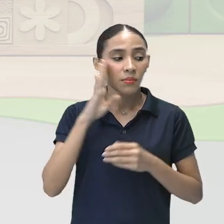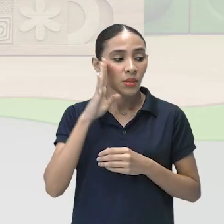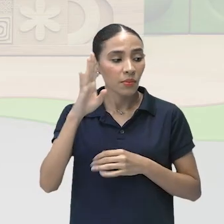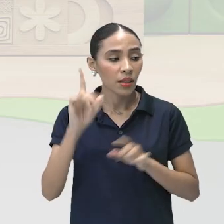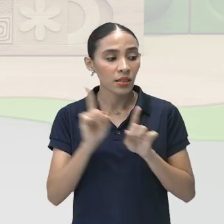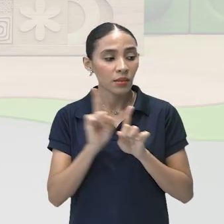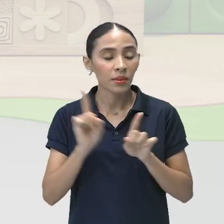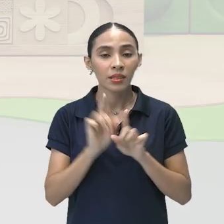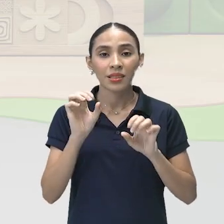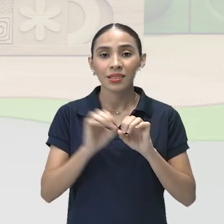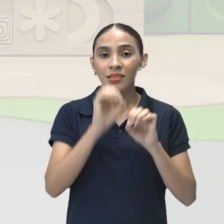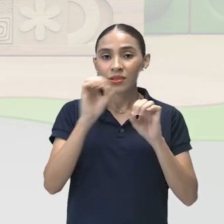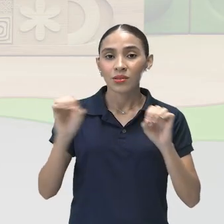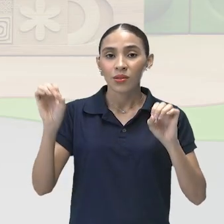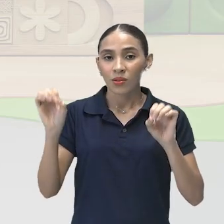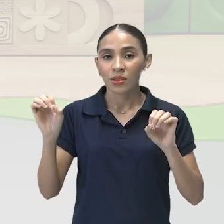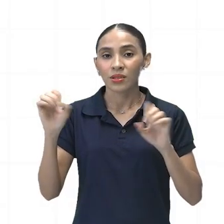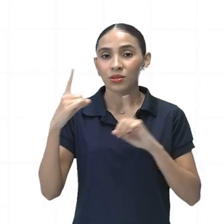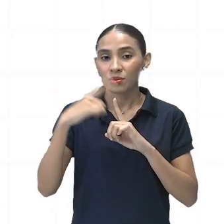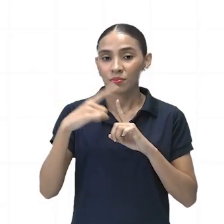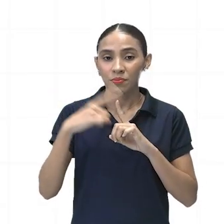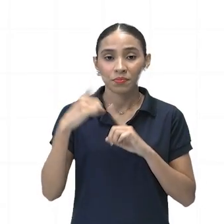principais dessas ondas que formam o som.